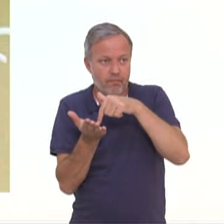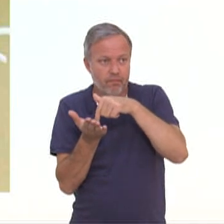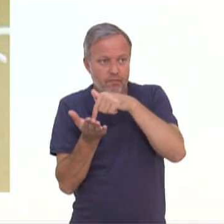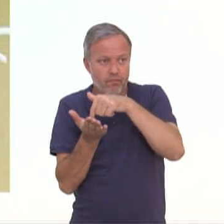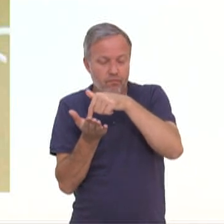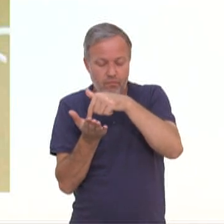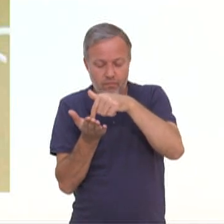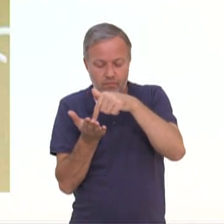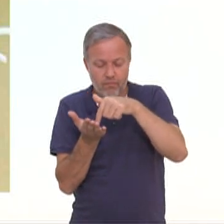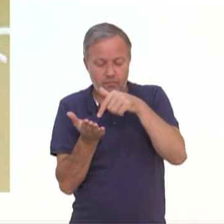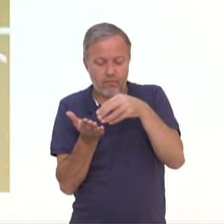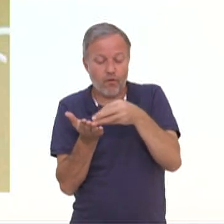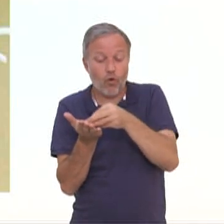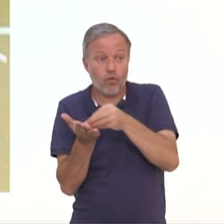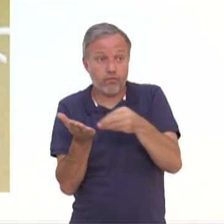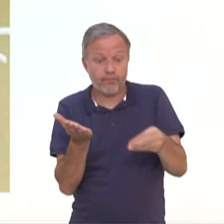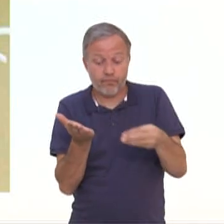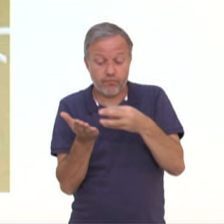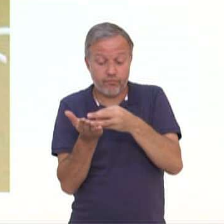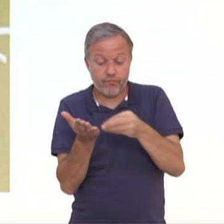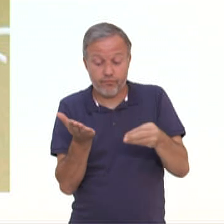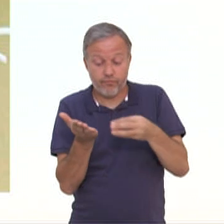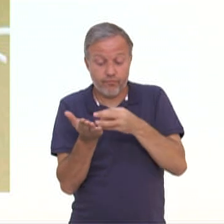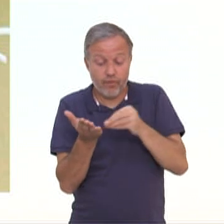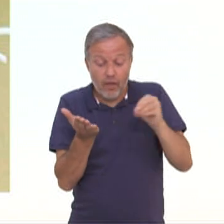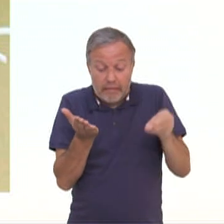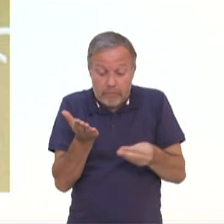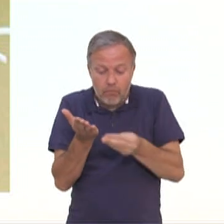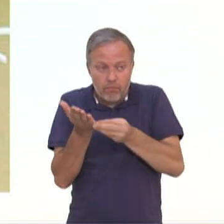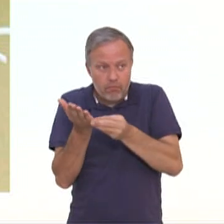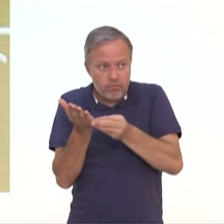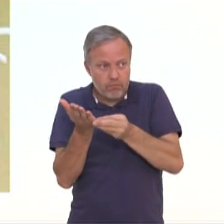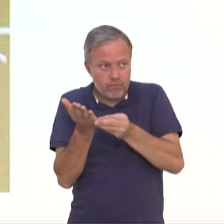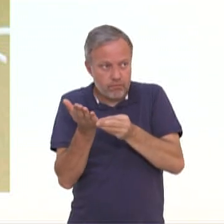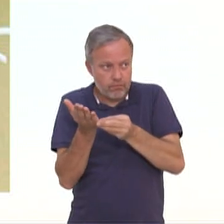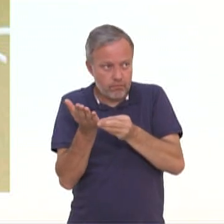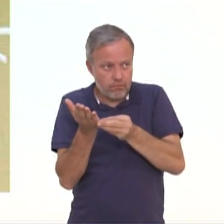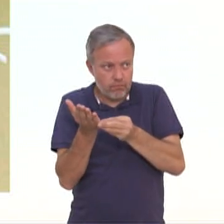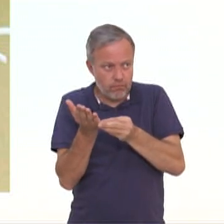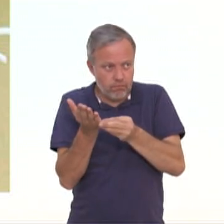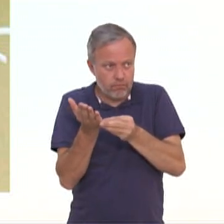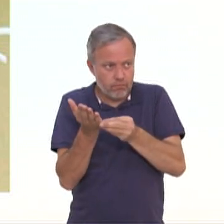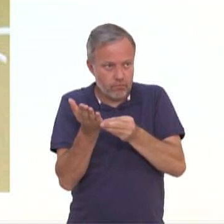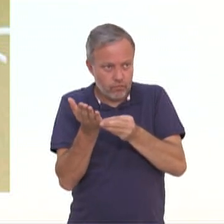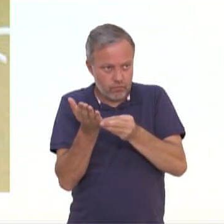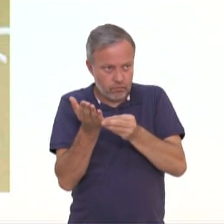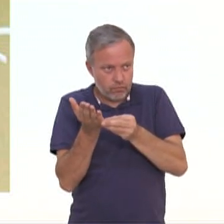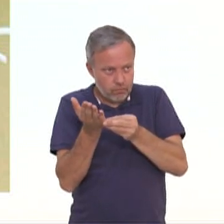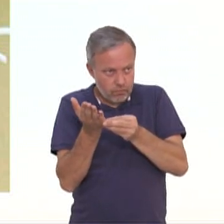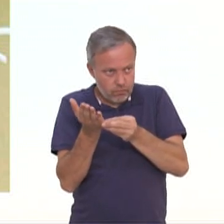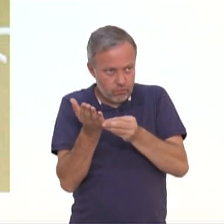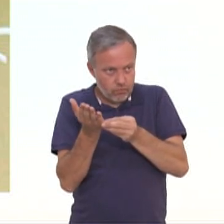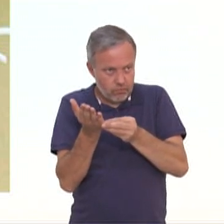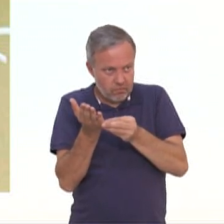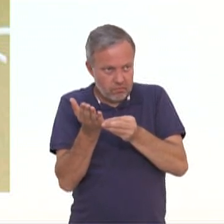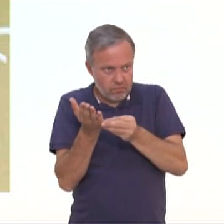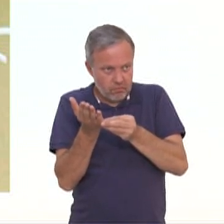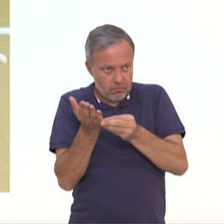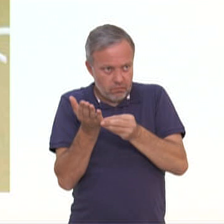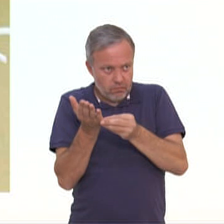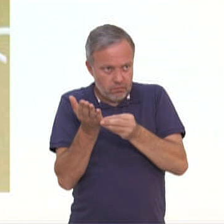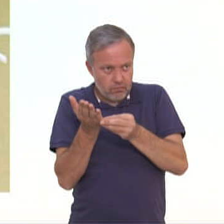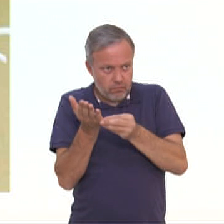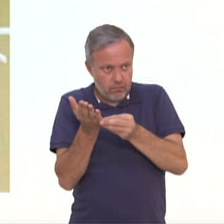seja, as células dele que estão dentro do pão. Células essas vegetativas. Aí ele entra na